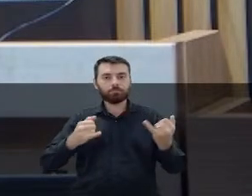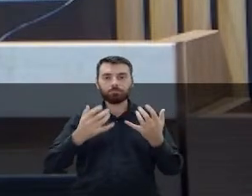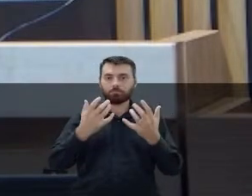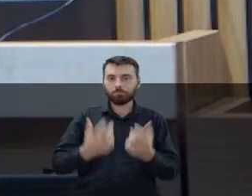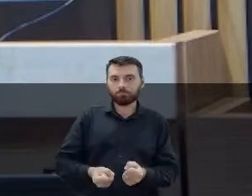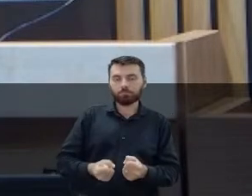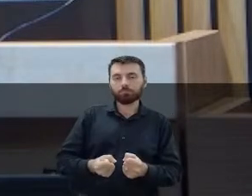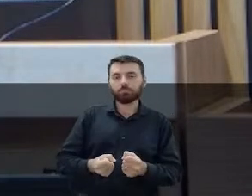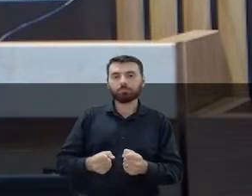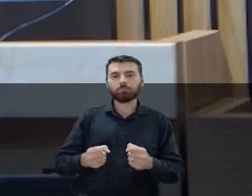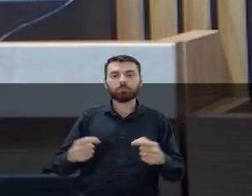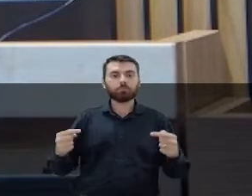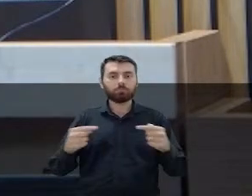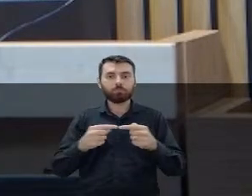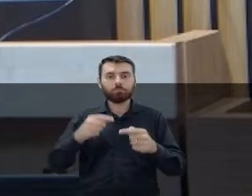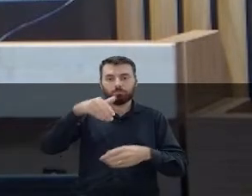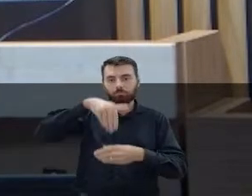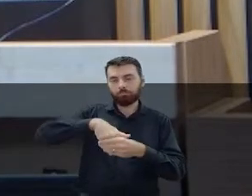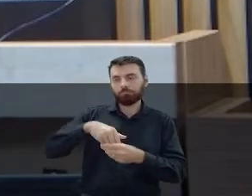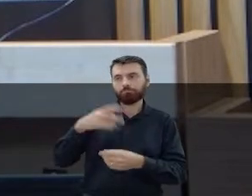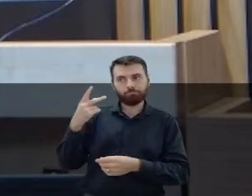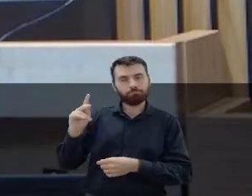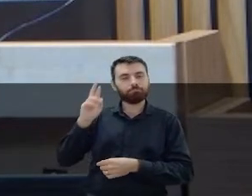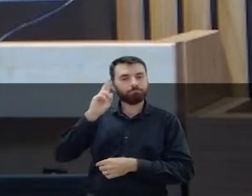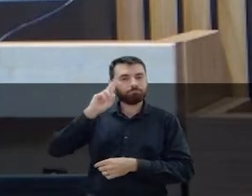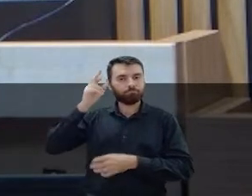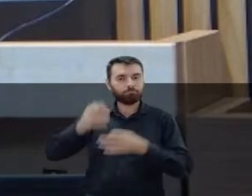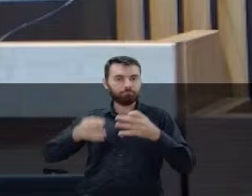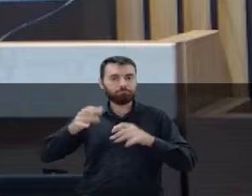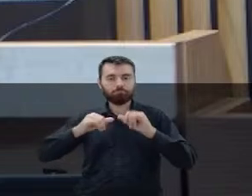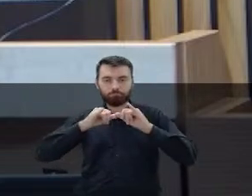termos do voto do relator. Fica assim proclamado.